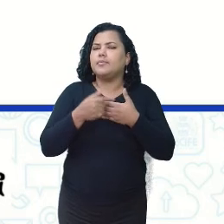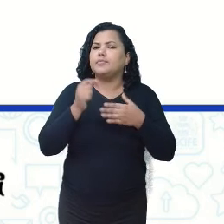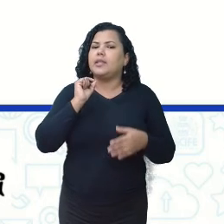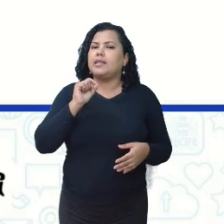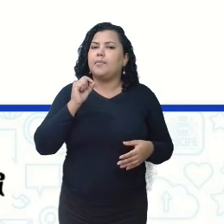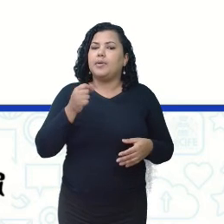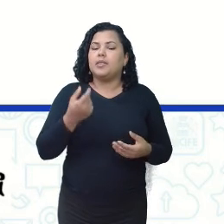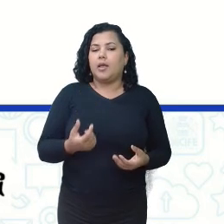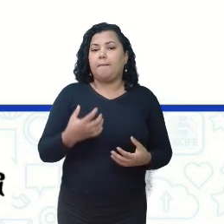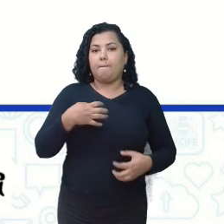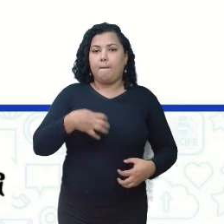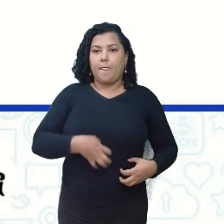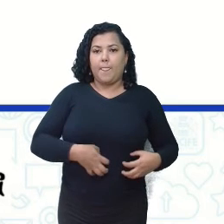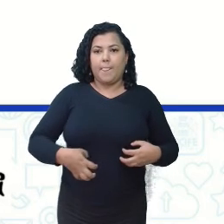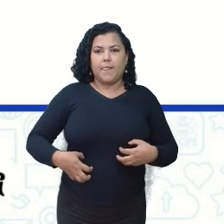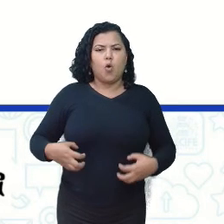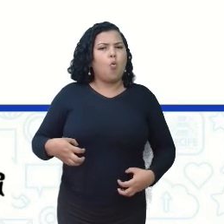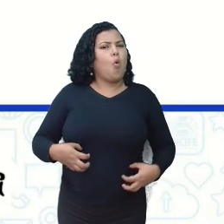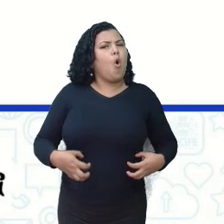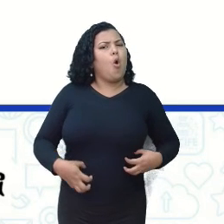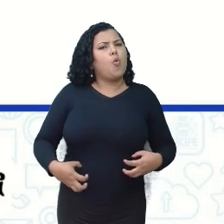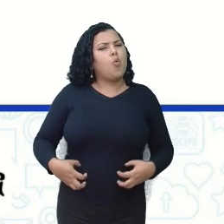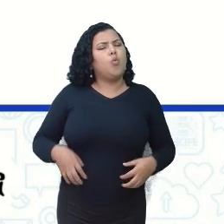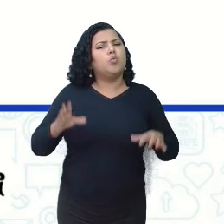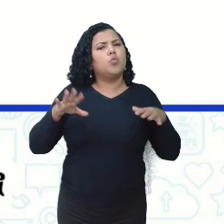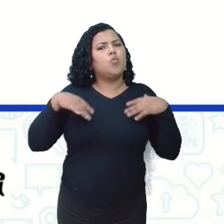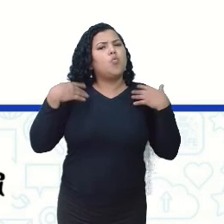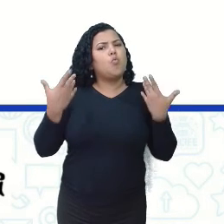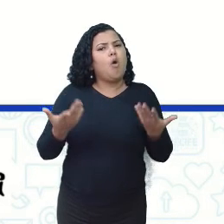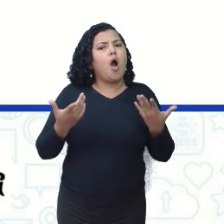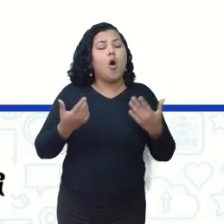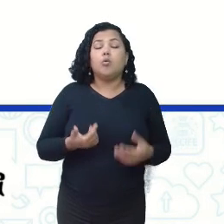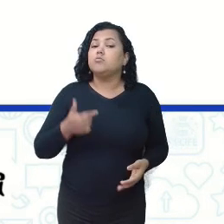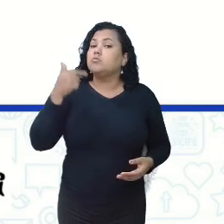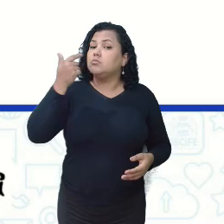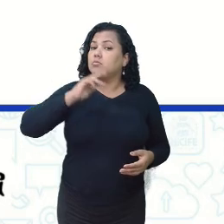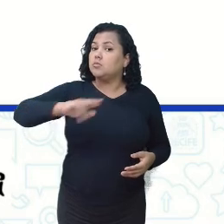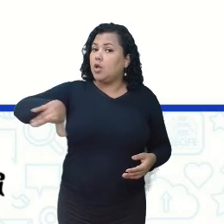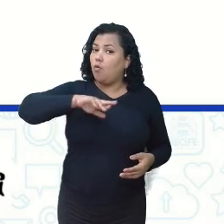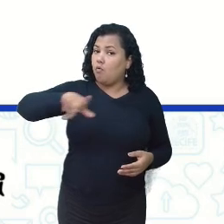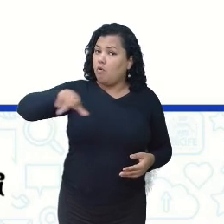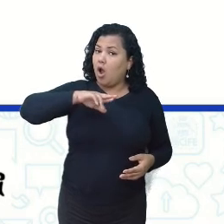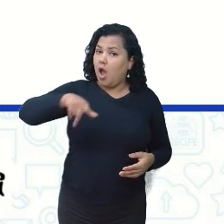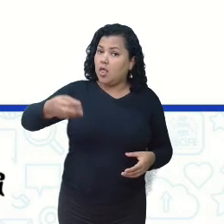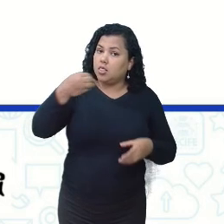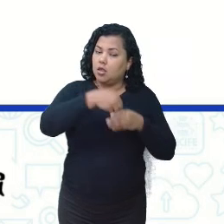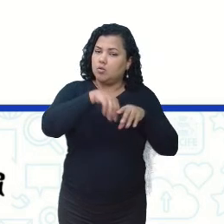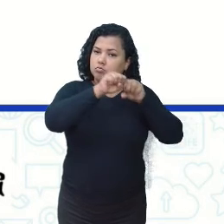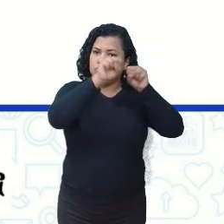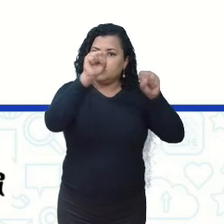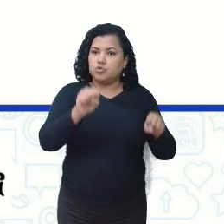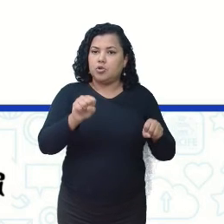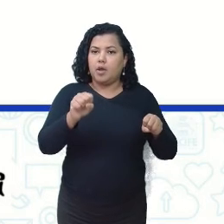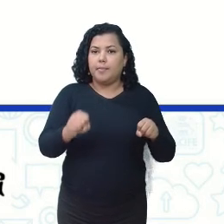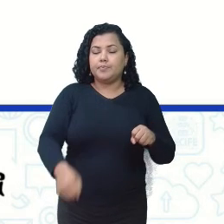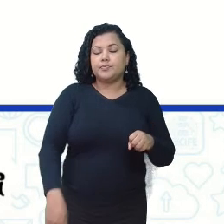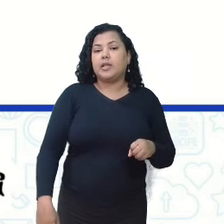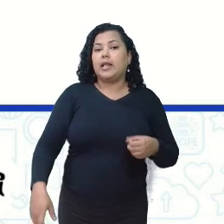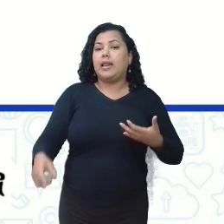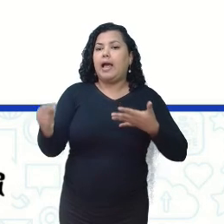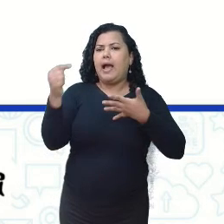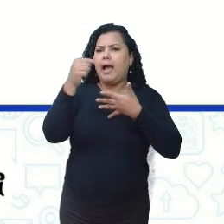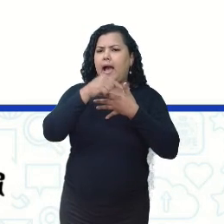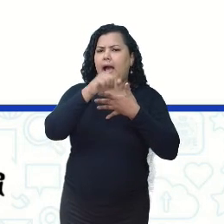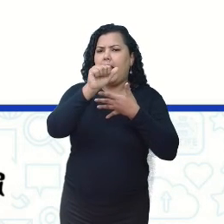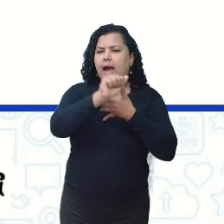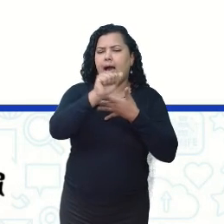dos órgãos listados abaixo. Qual não faz parte desse sistema? O clitóris,